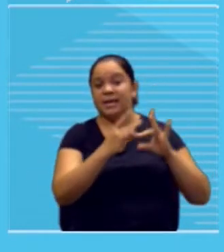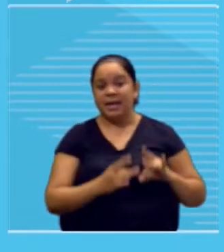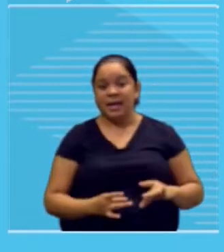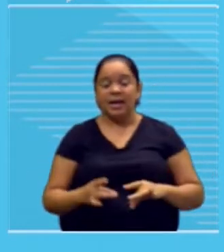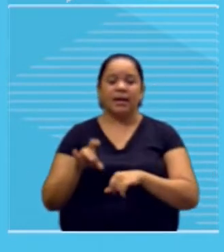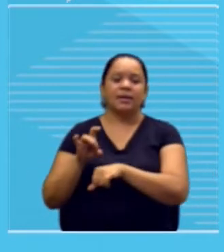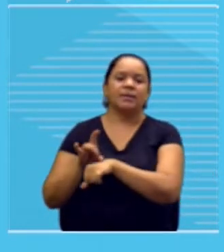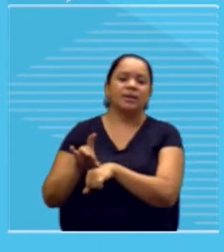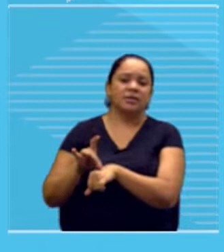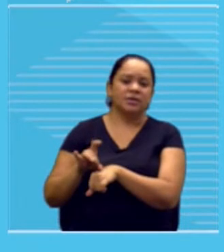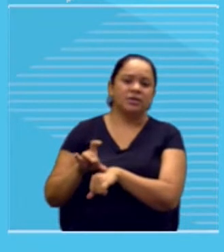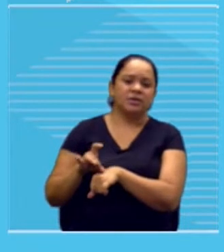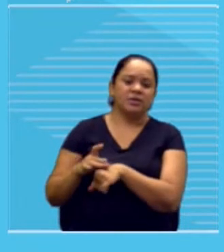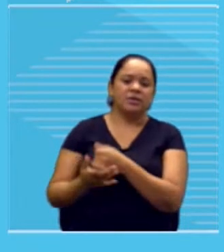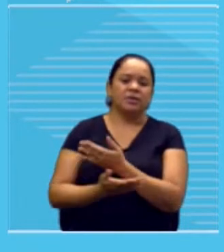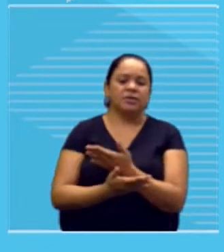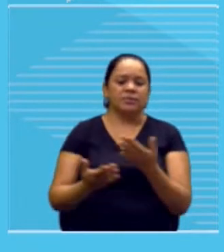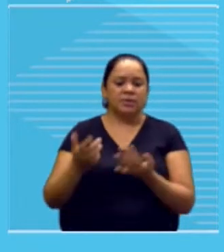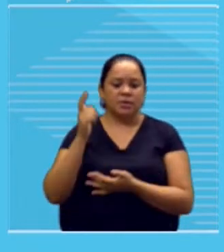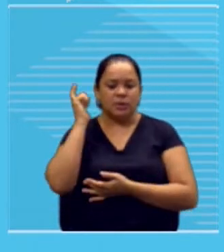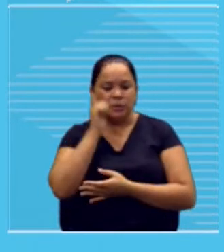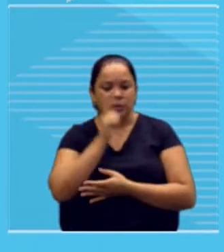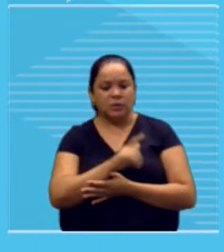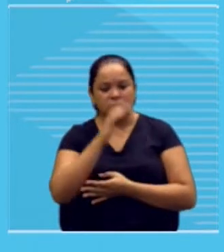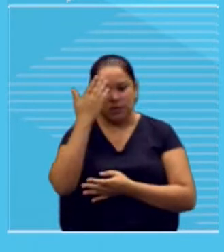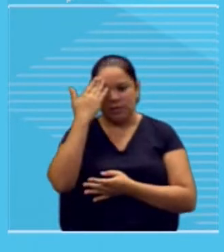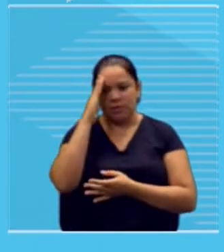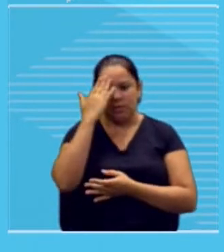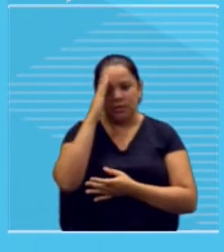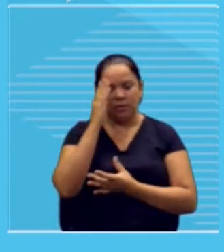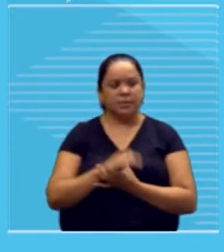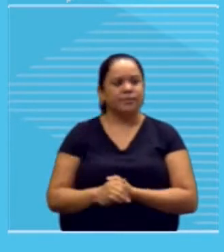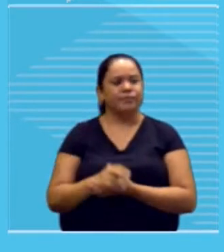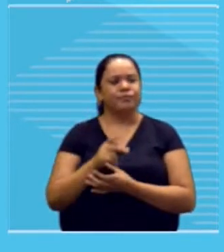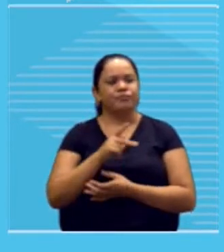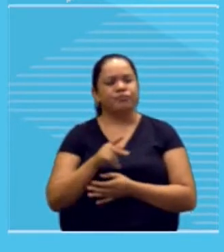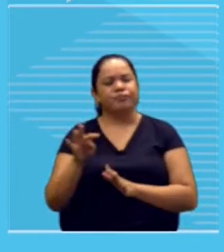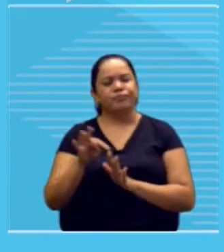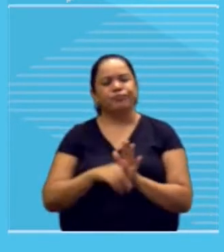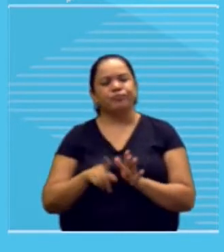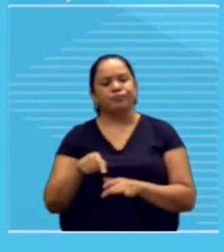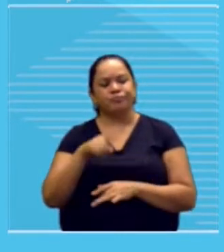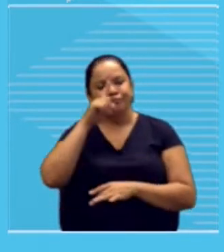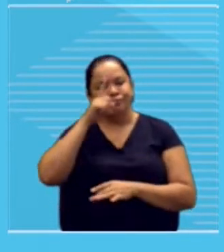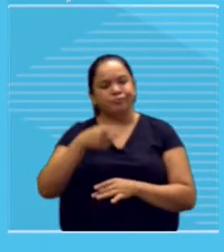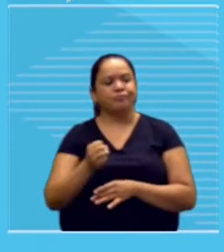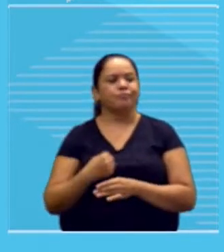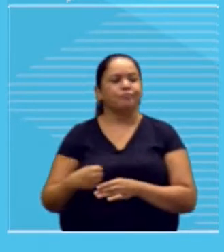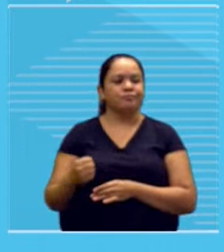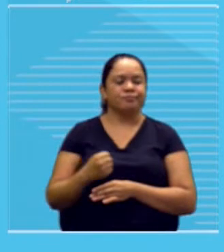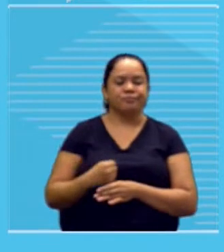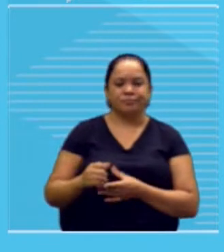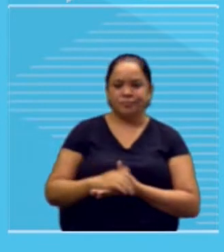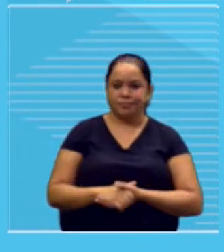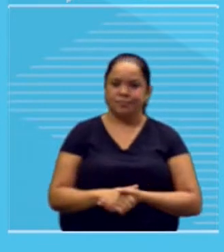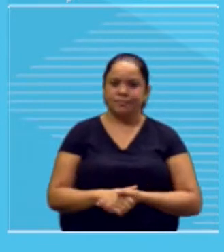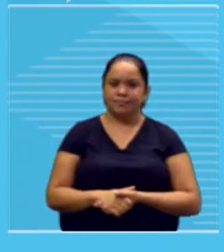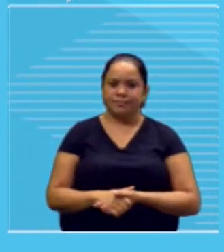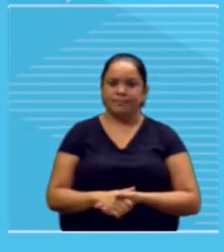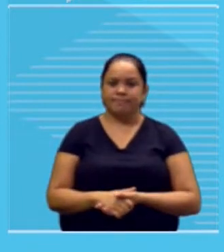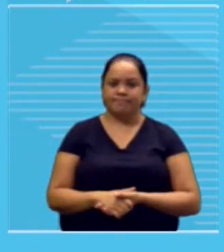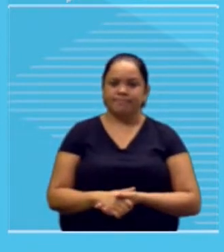evidências que você tem para dizer assim professor esse daqui é uma receita olha só a primeiro